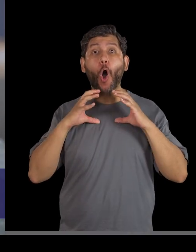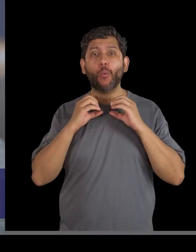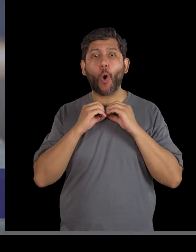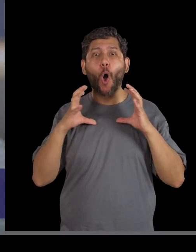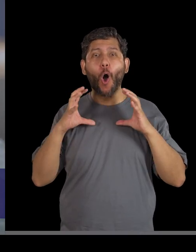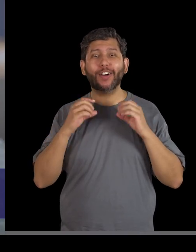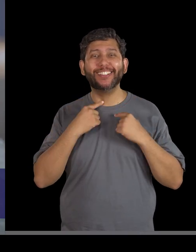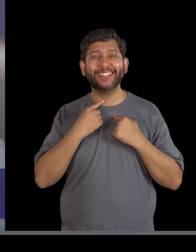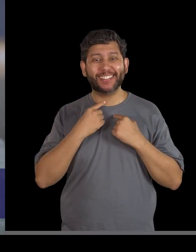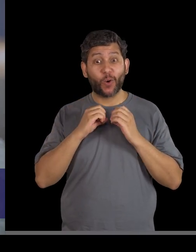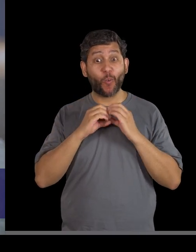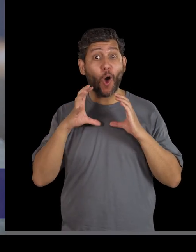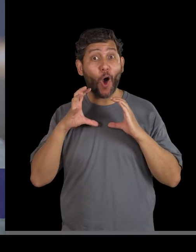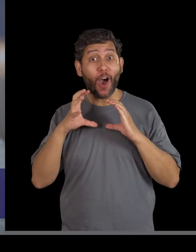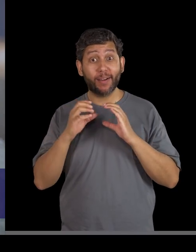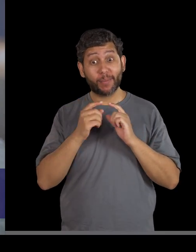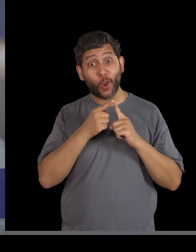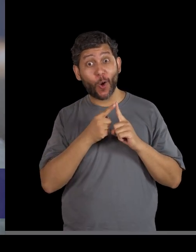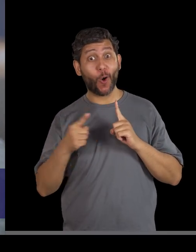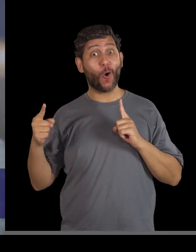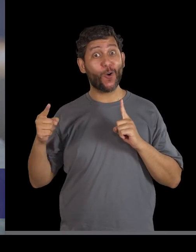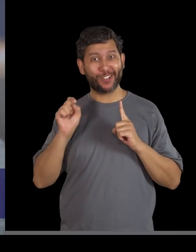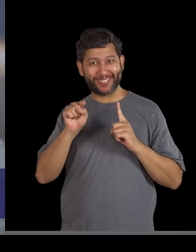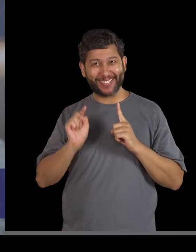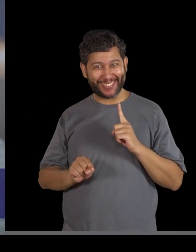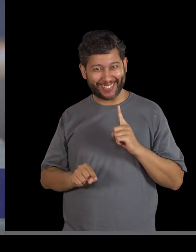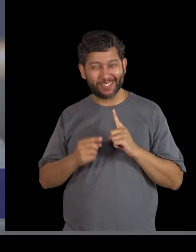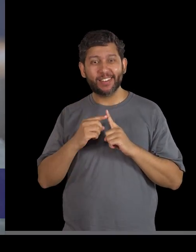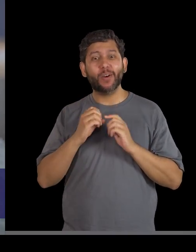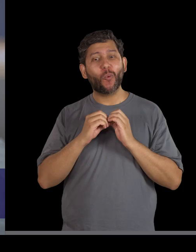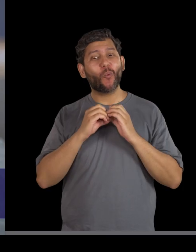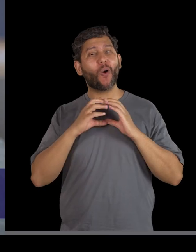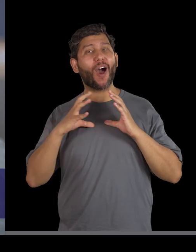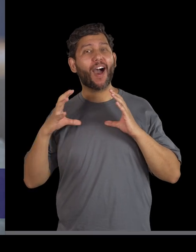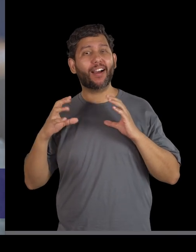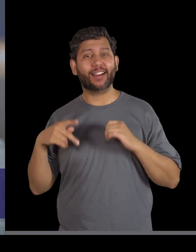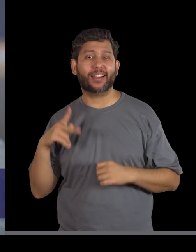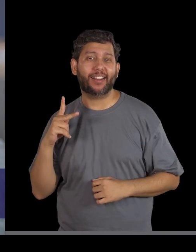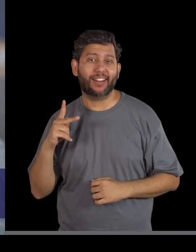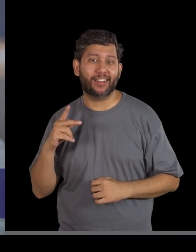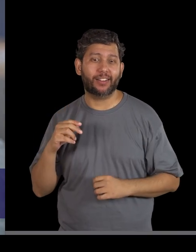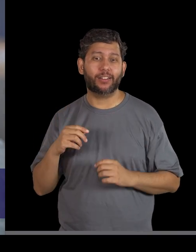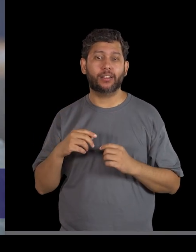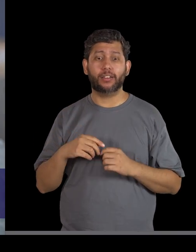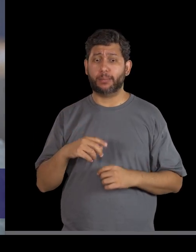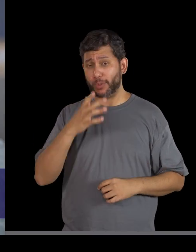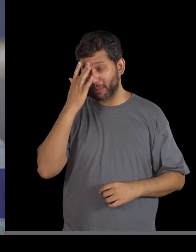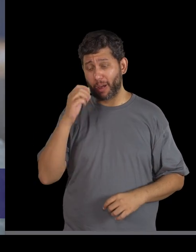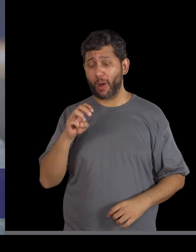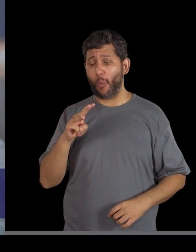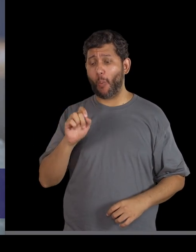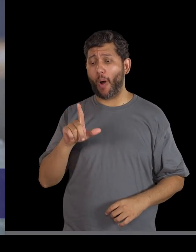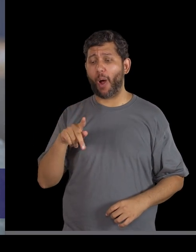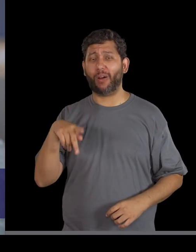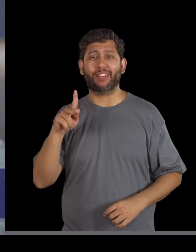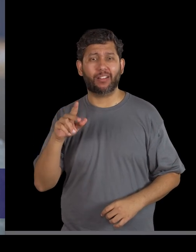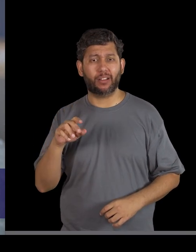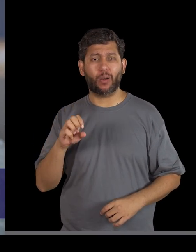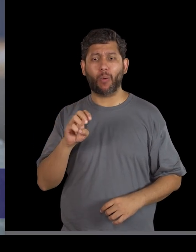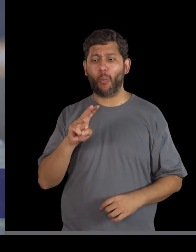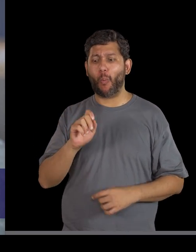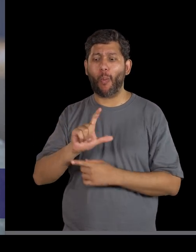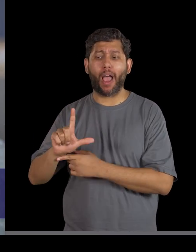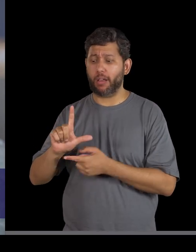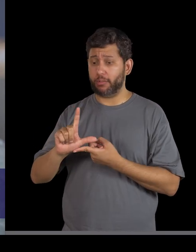avó, só que ele é um pouquinho mais longo, né? Então ele tem os 2 pontinhos e o K. E muita gente pensa que é walk, né? Esse som,